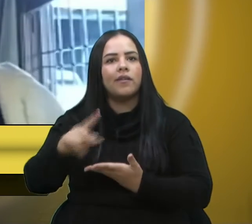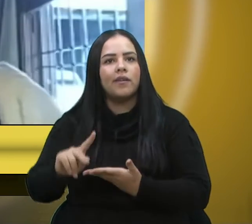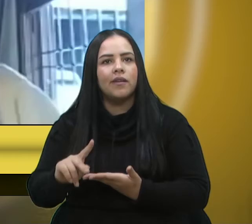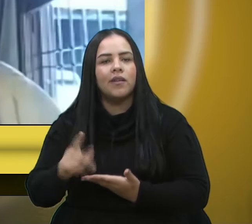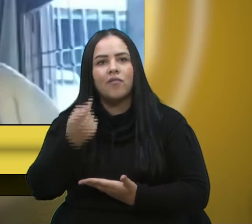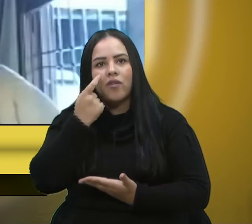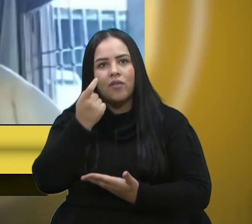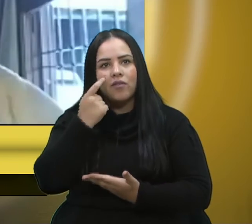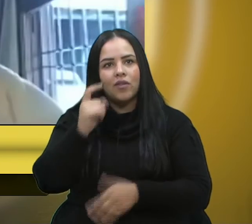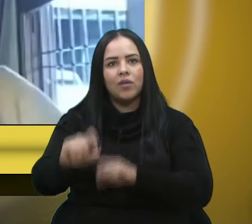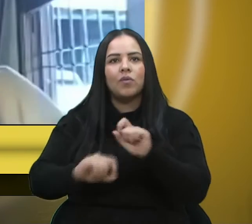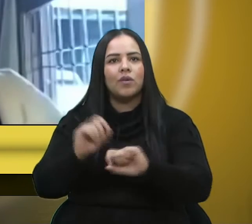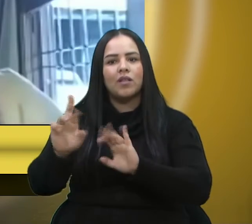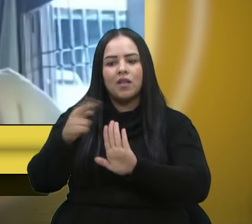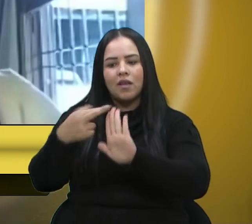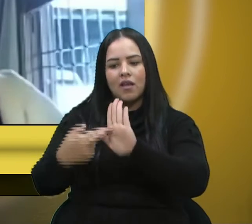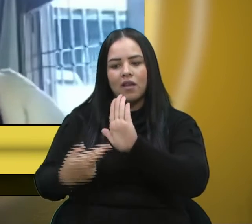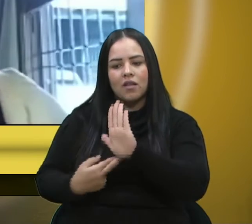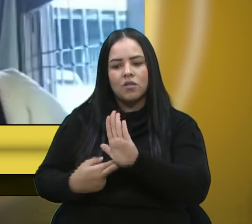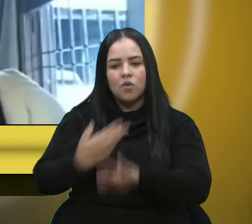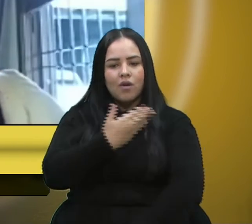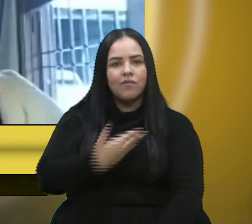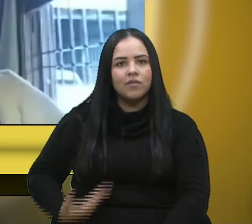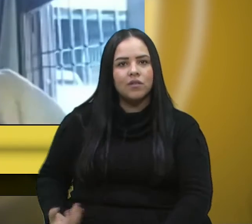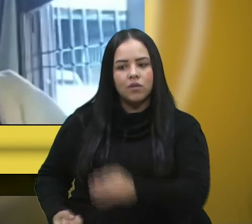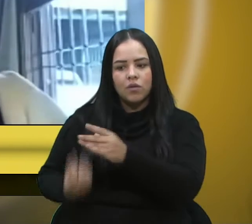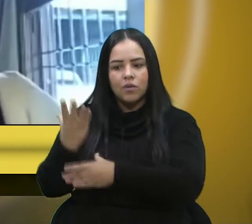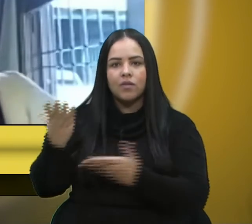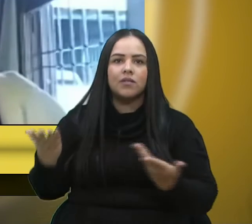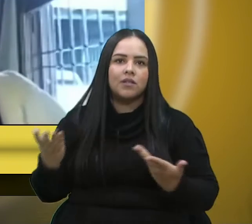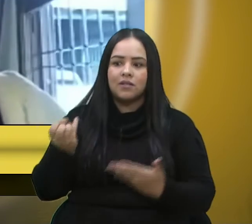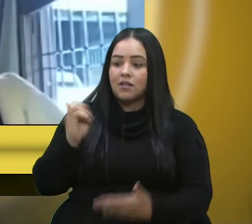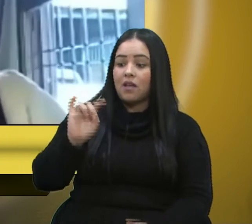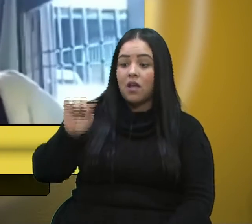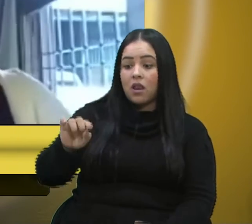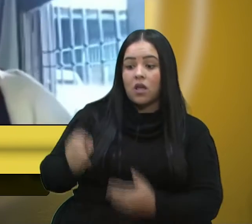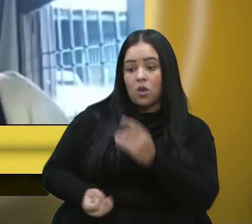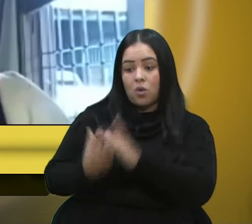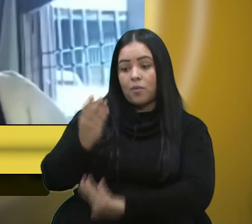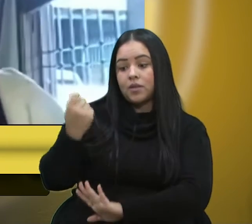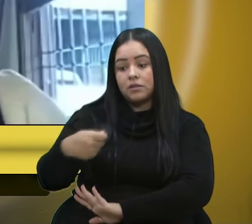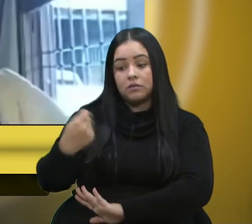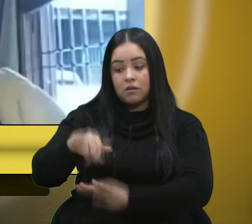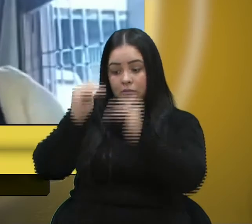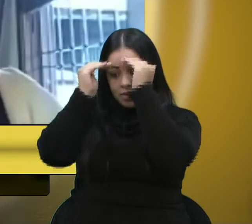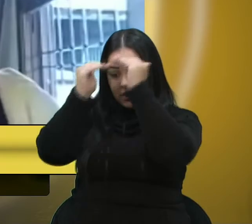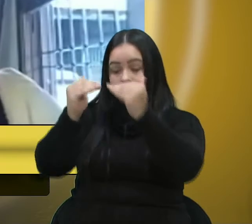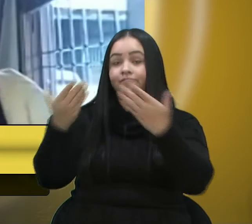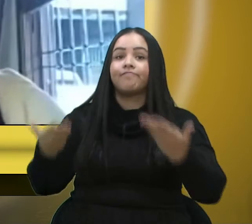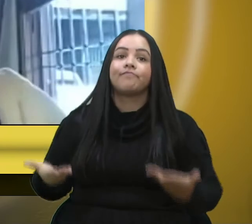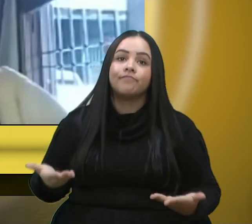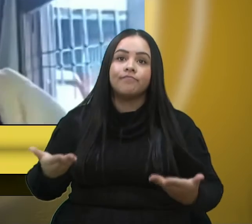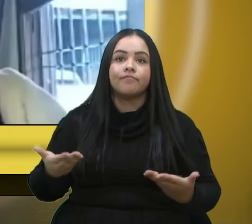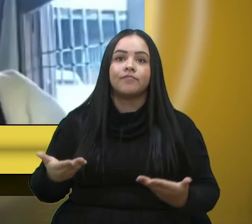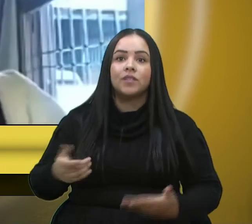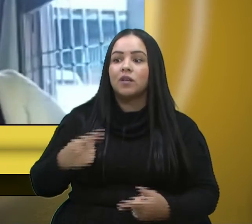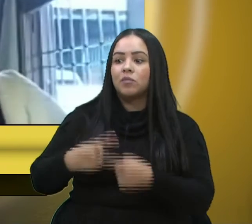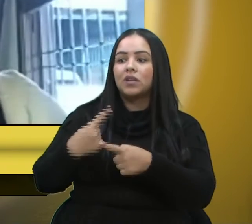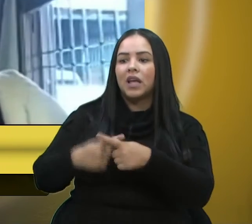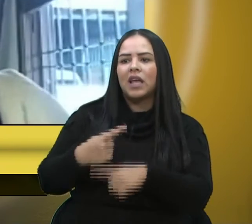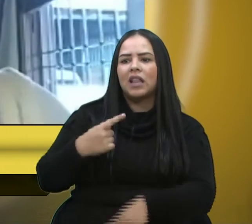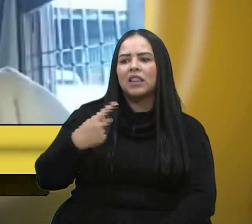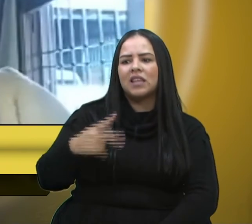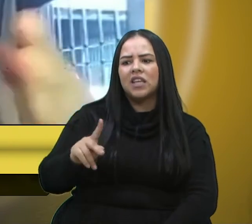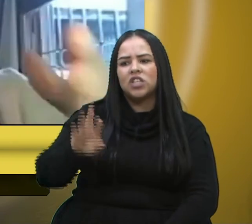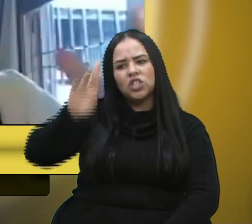cima das regras que o governador criou. Se ele criou, ele tem que respeitar. Teoricamente, é ele o chefe do executivo, é